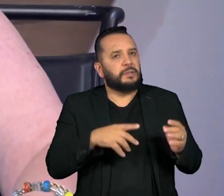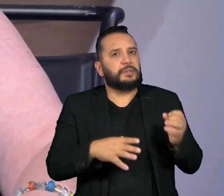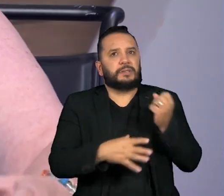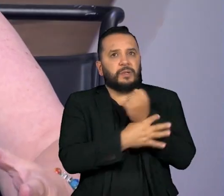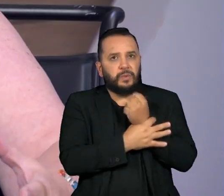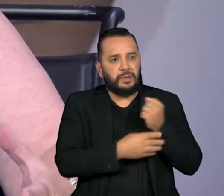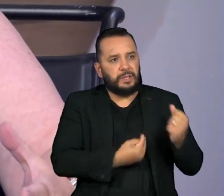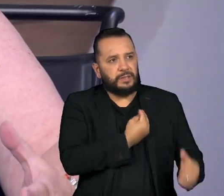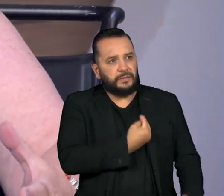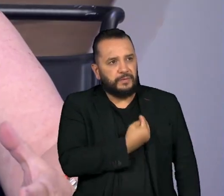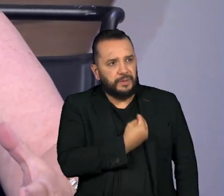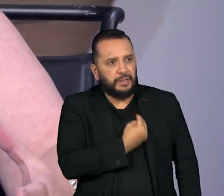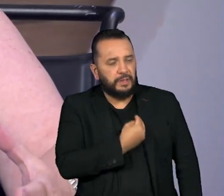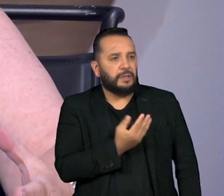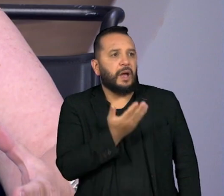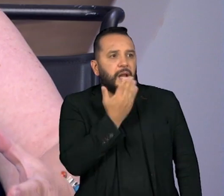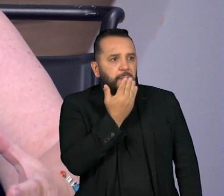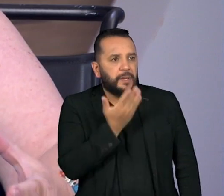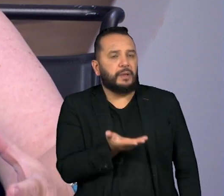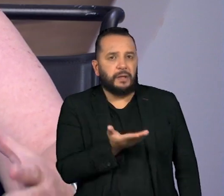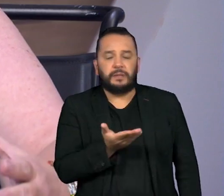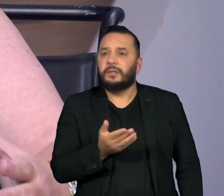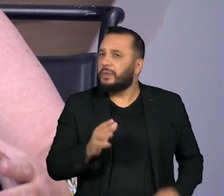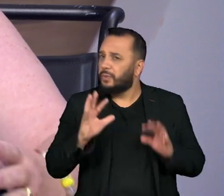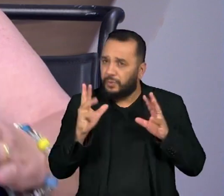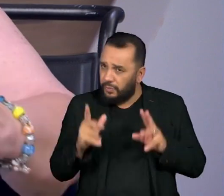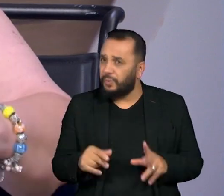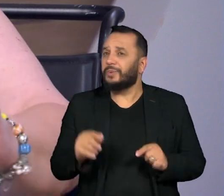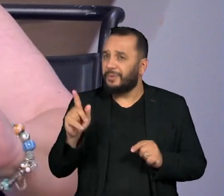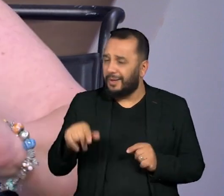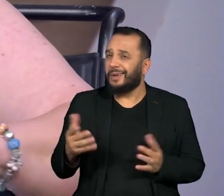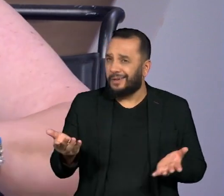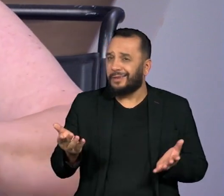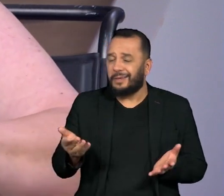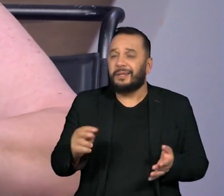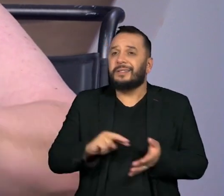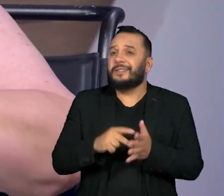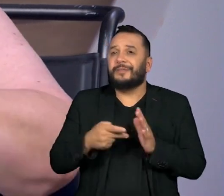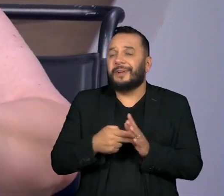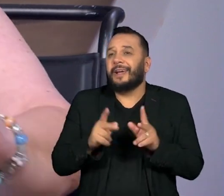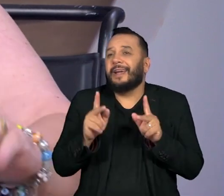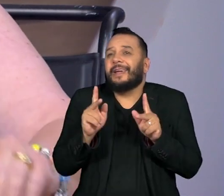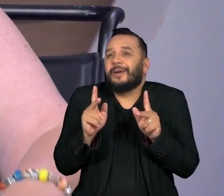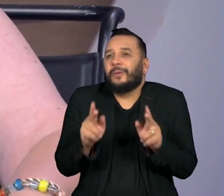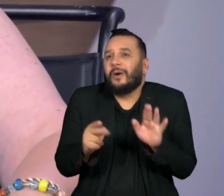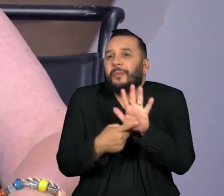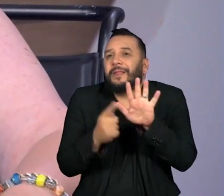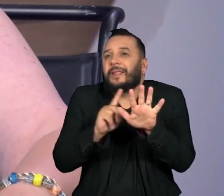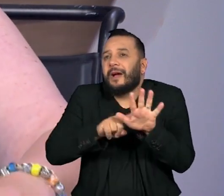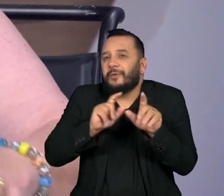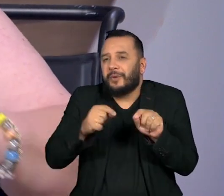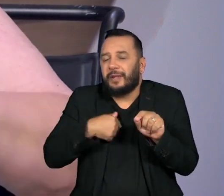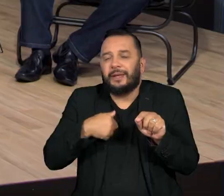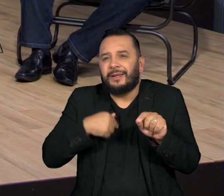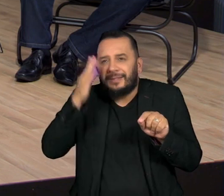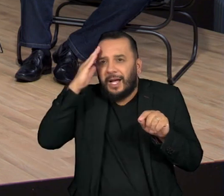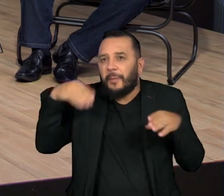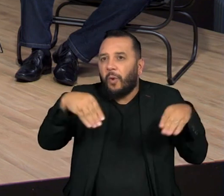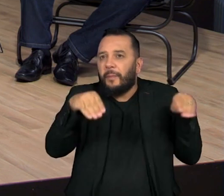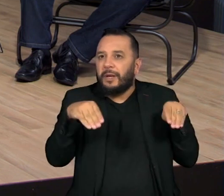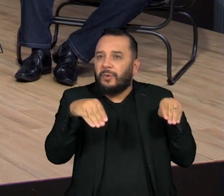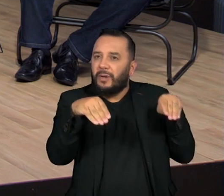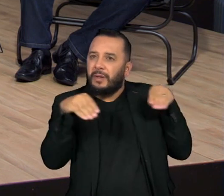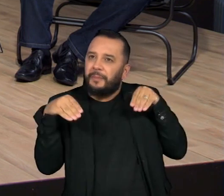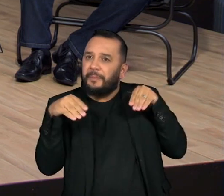não é? Está tudo interligado. Então, se é cobertor curto, é o cobertor curto e influi